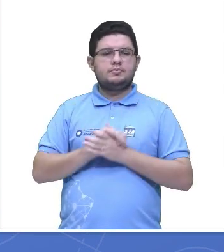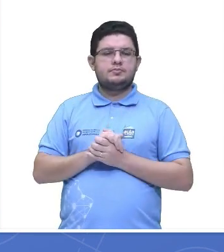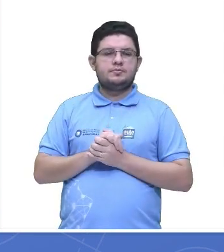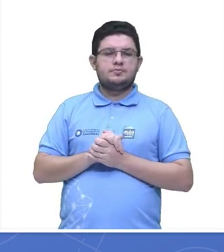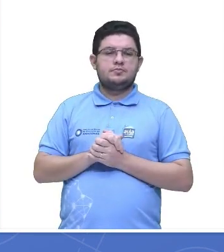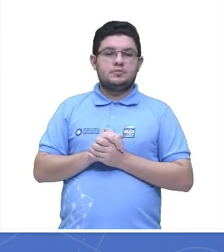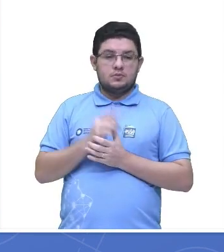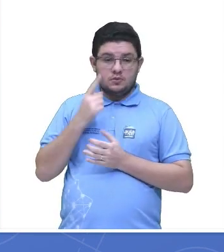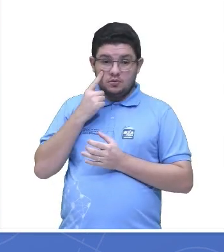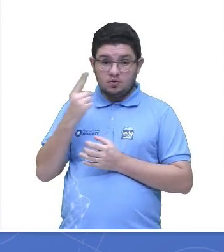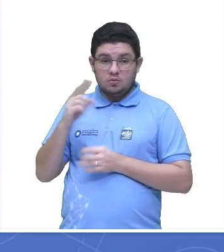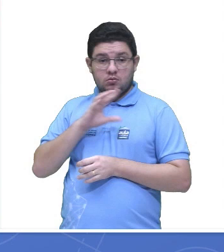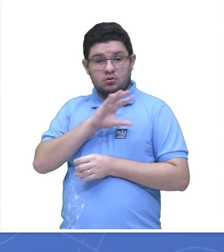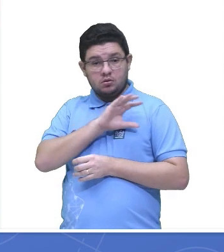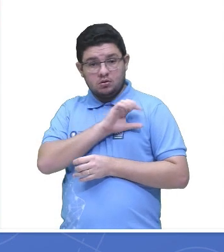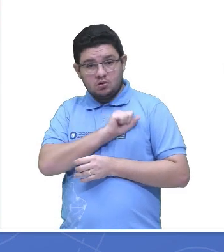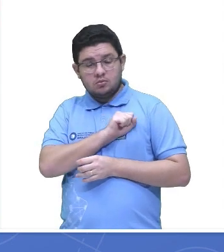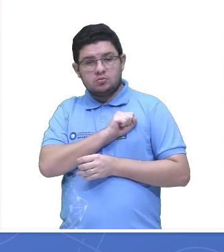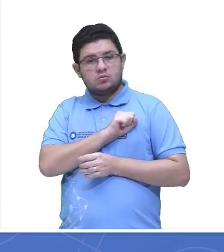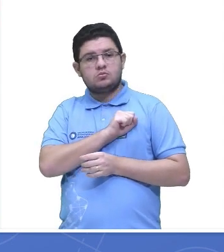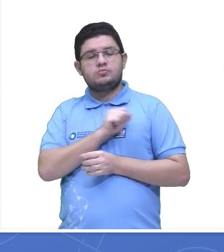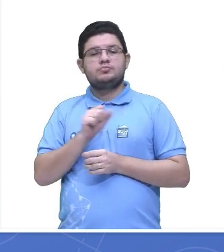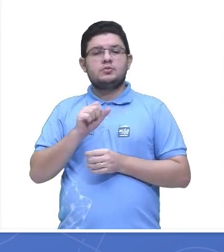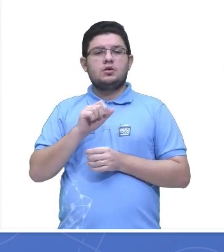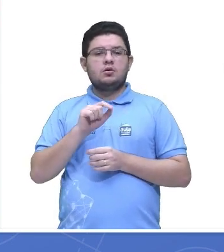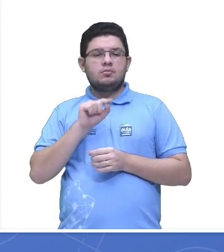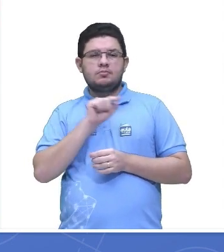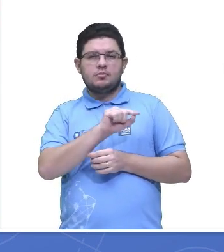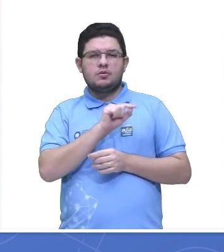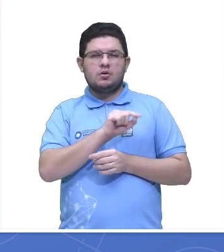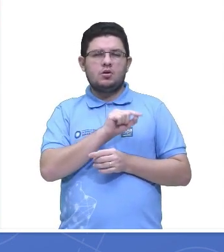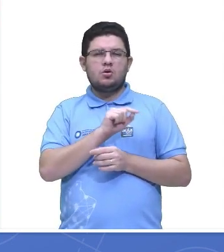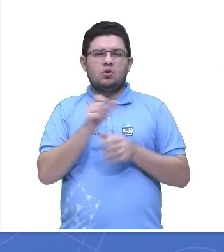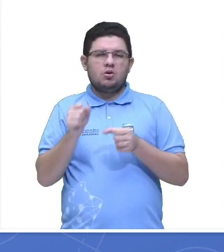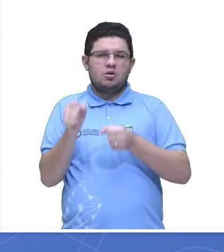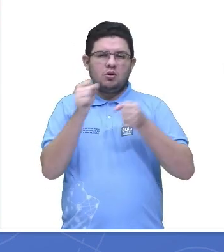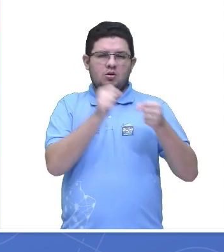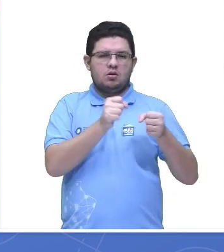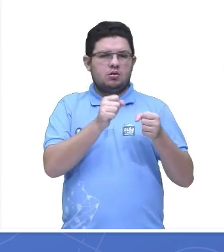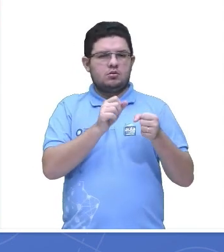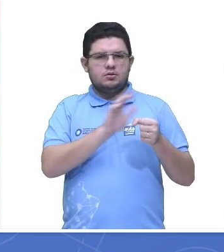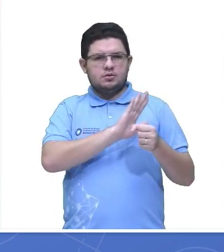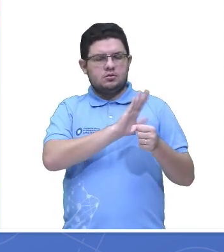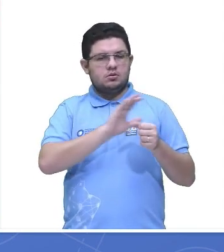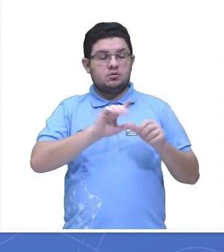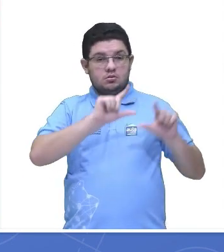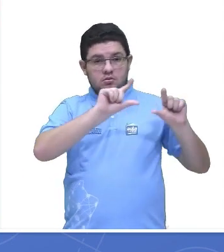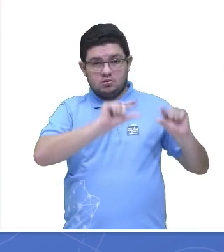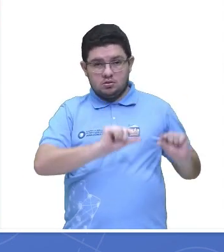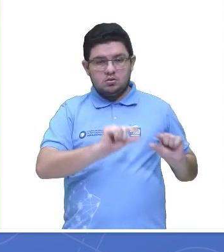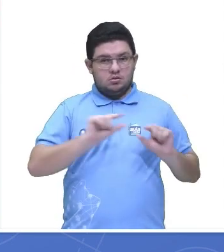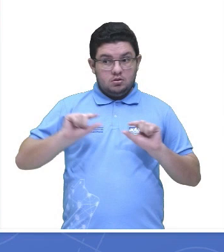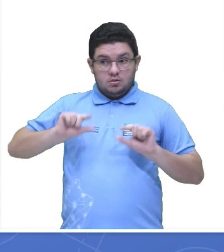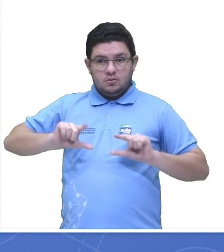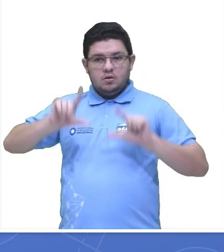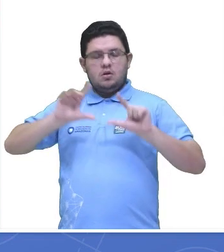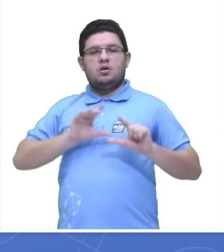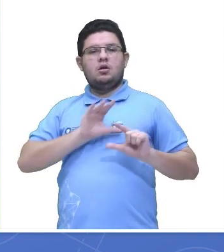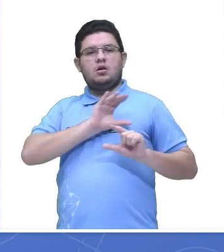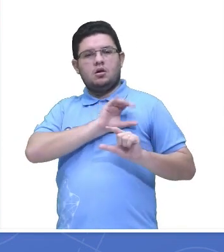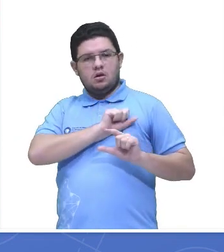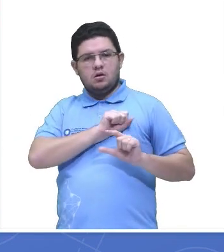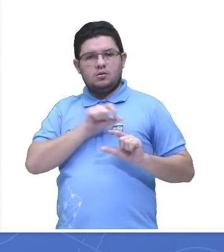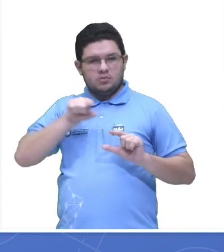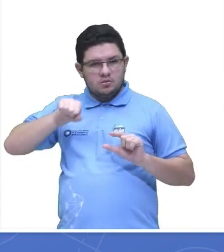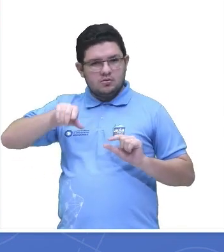poder deve ser menor do que o poder do amor. Então esse aí é uma fala, né, do